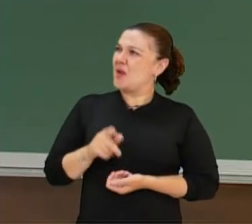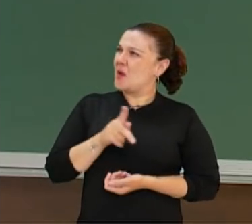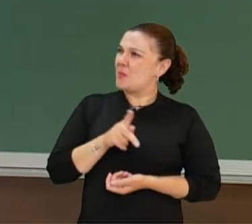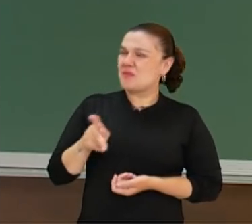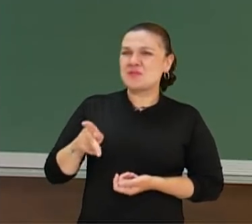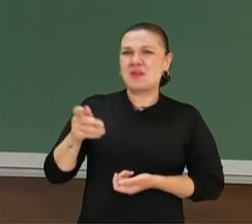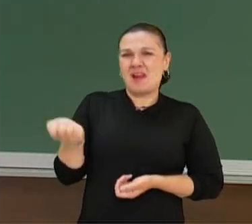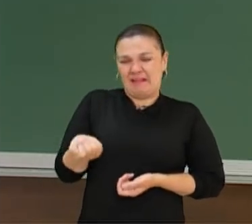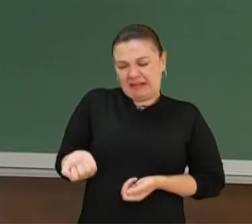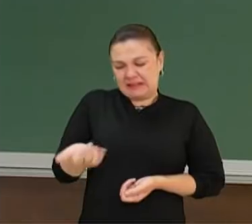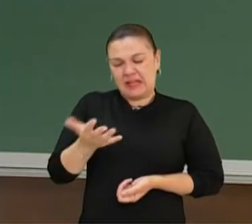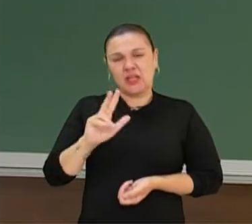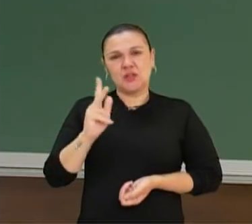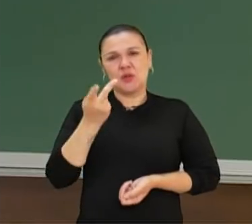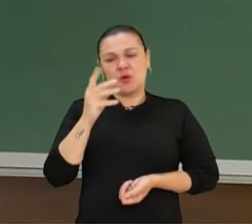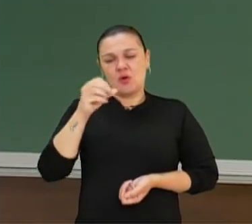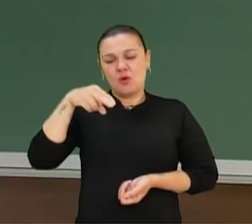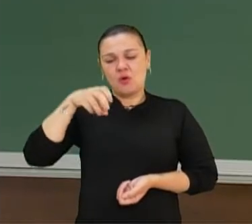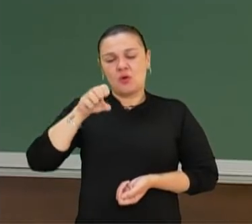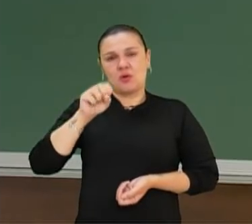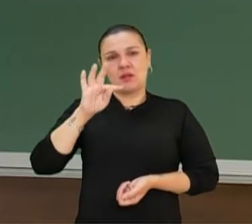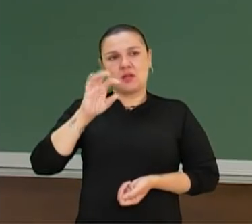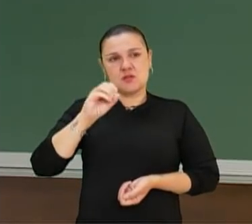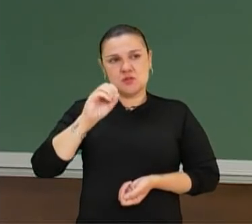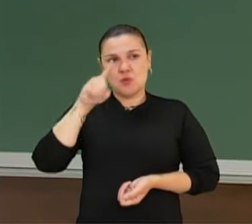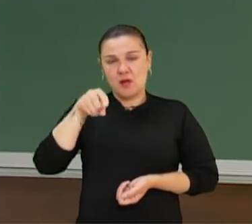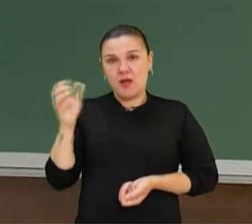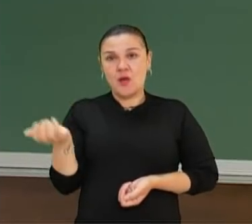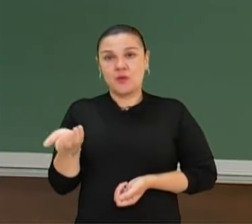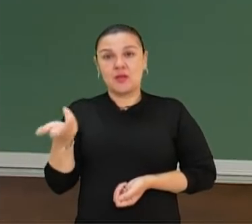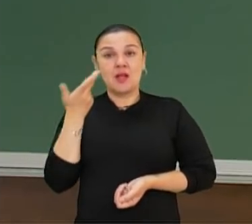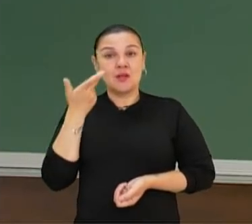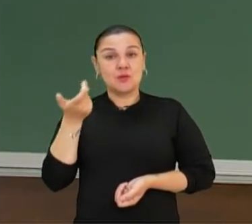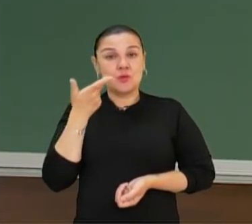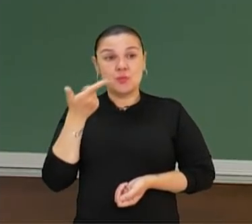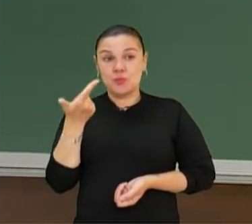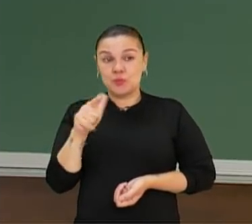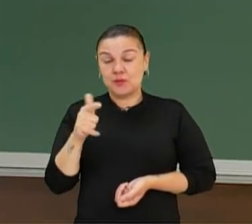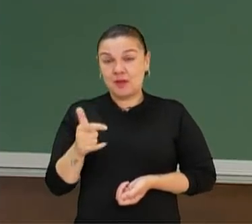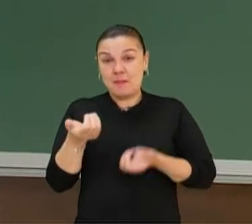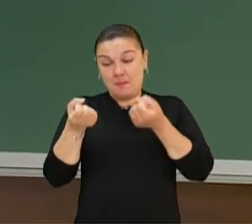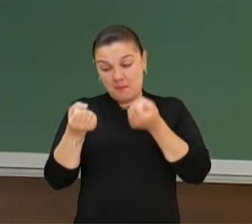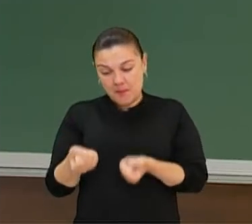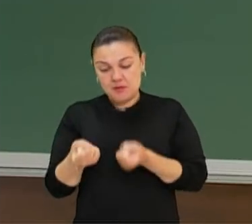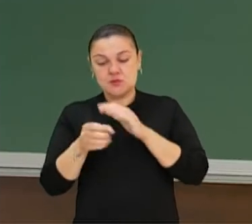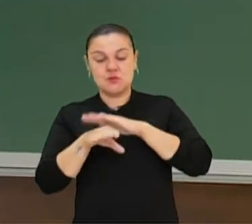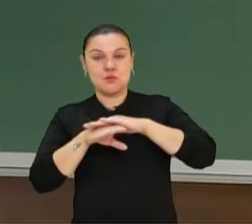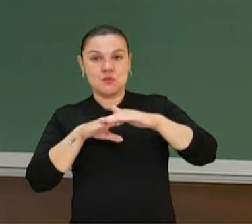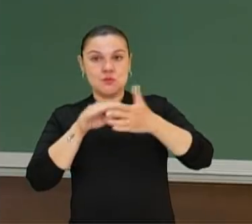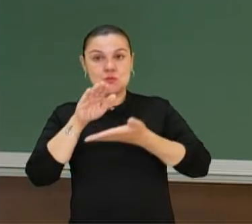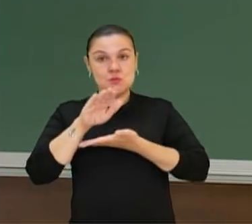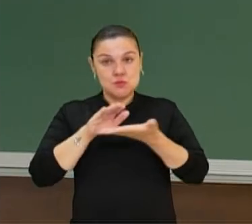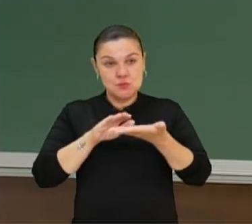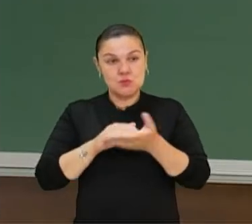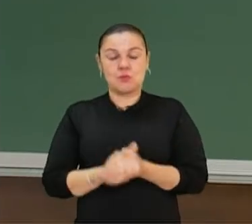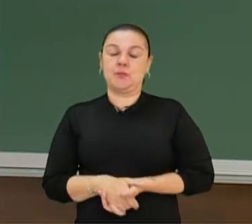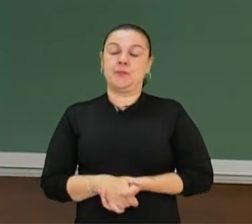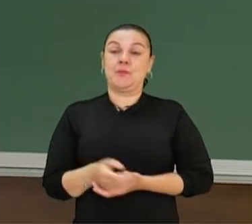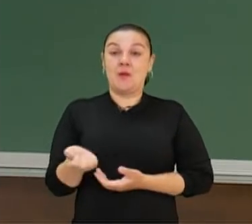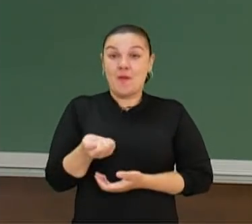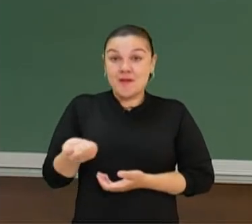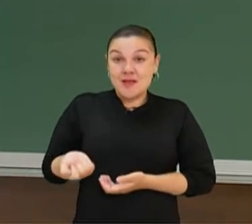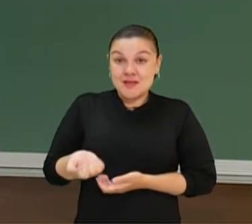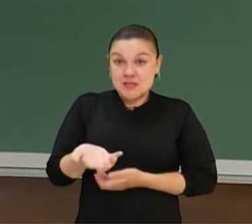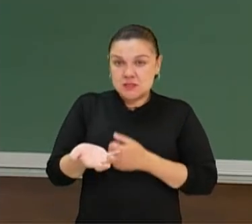é dado honesto? É um dado comum, que ele não tenha nenhum peso em suas faces. Quer dizer o quê?